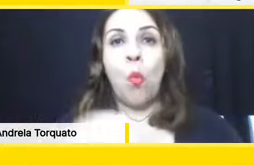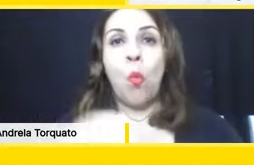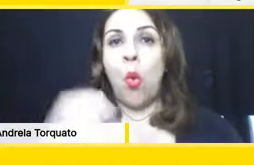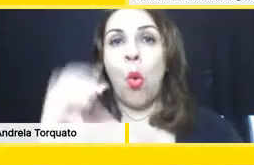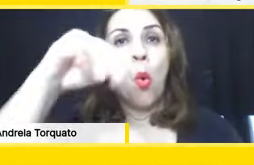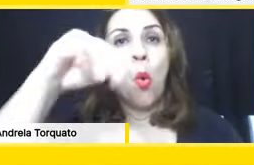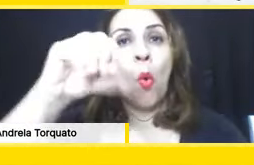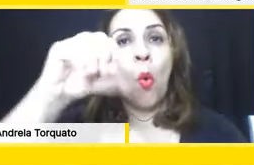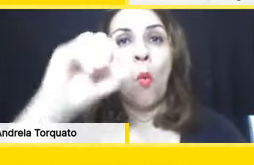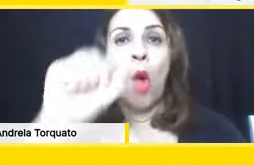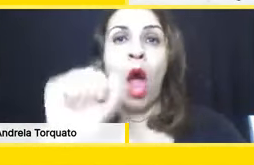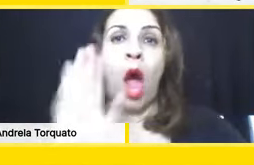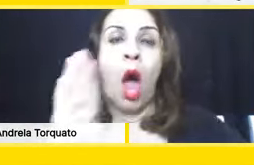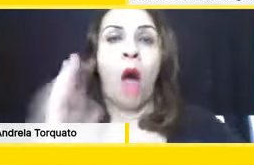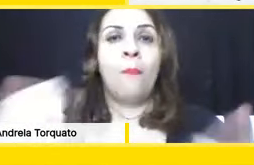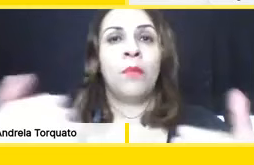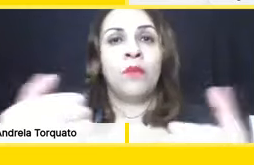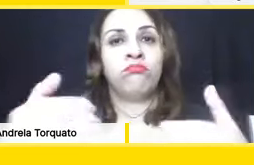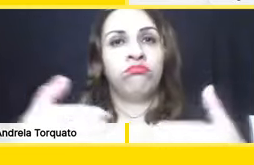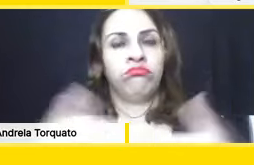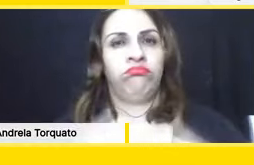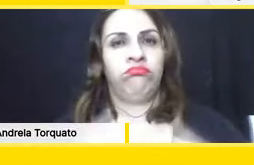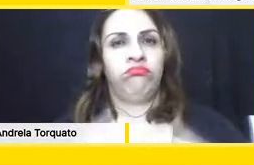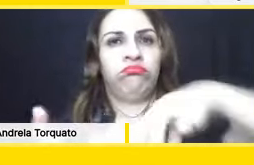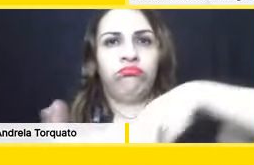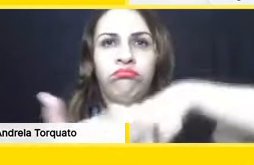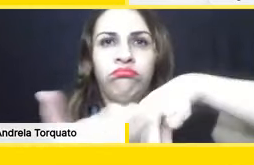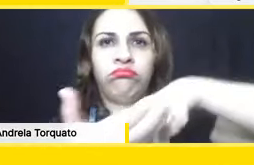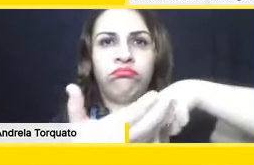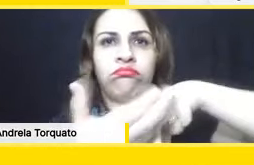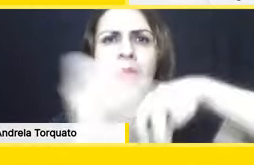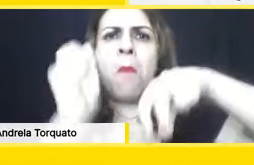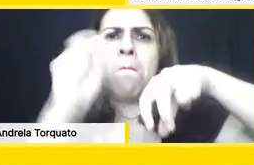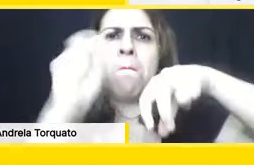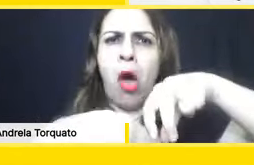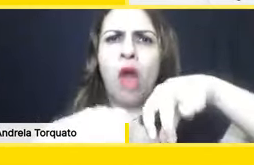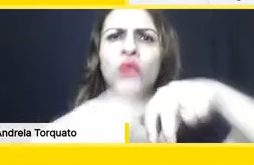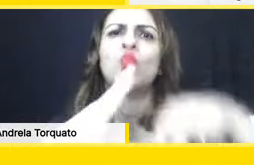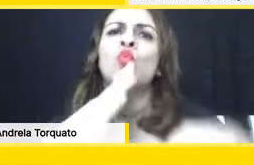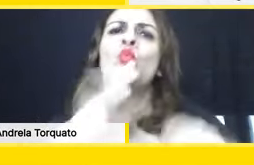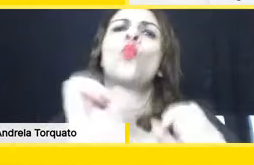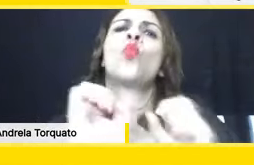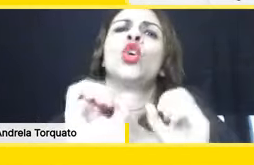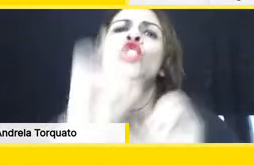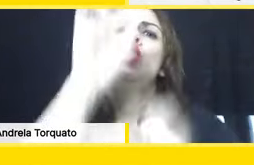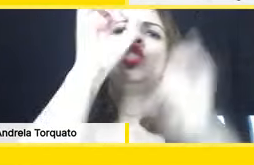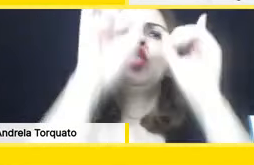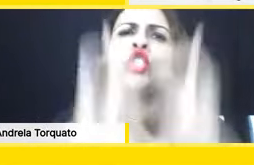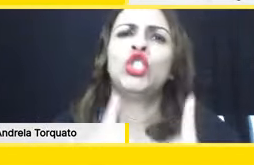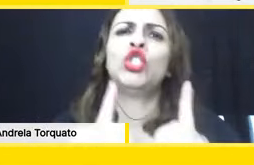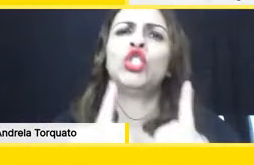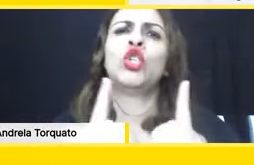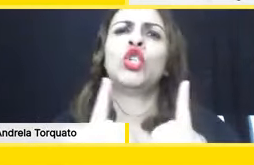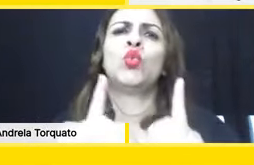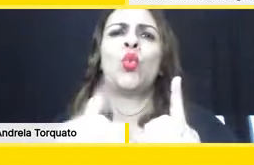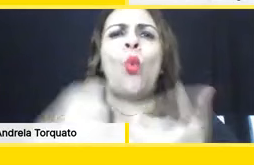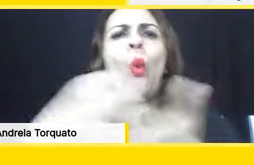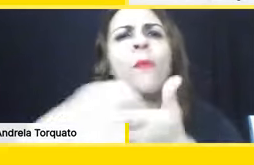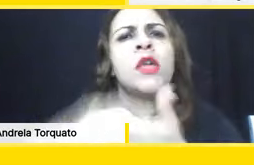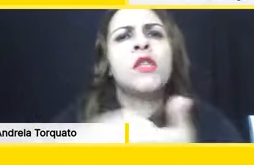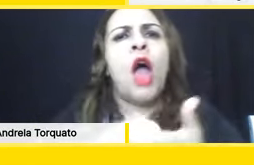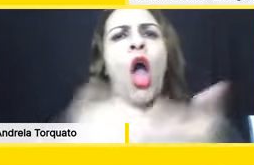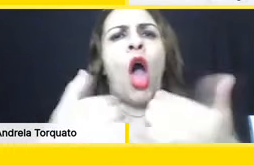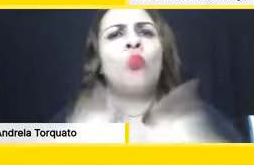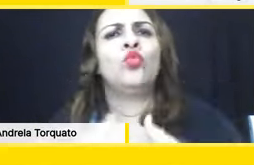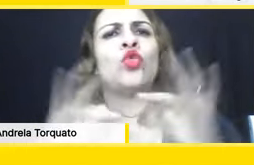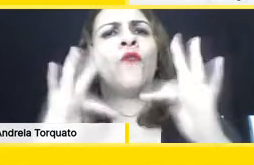porque aqui é para que a gente possa saber dos direitos, dos deveres dos autistas, suas famílias.